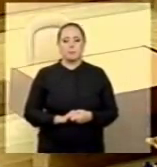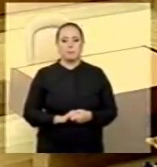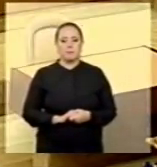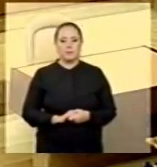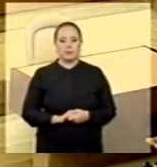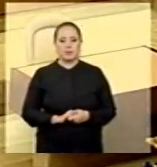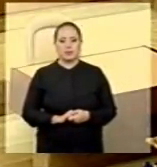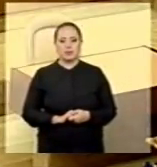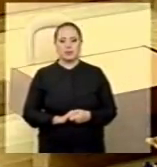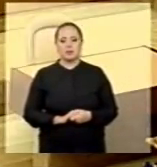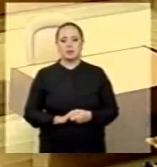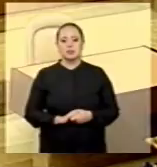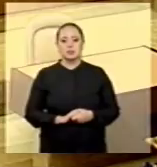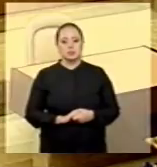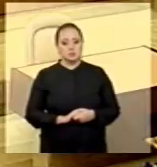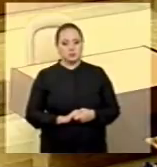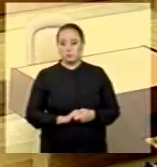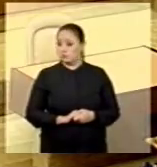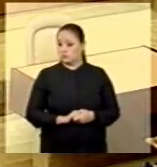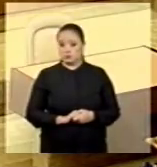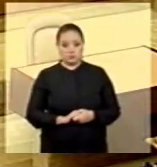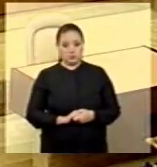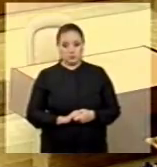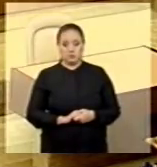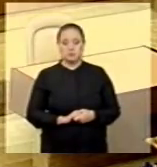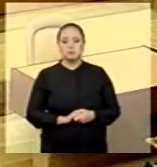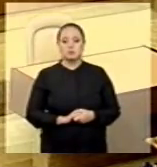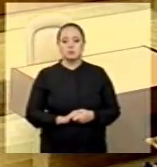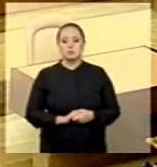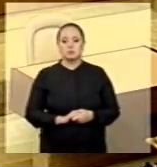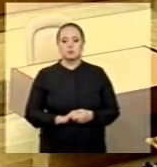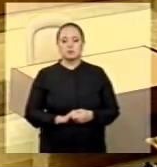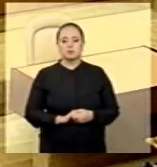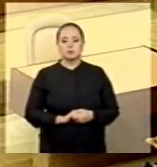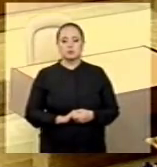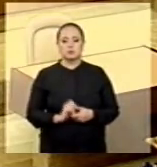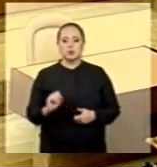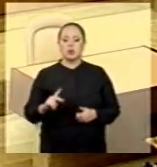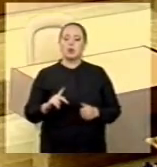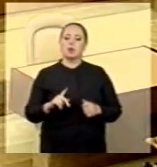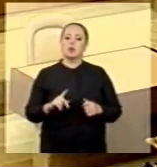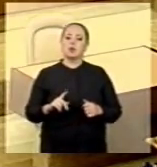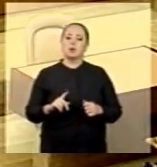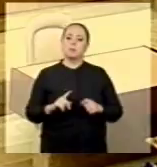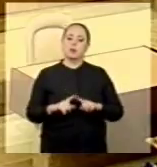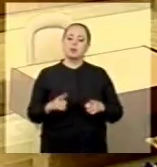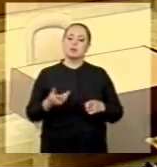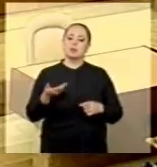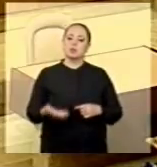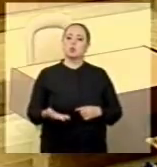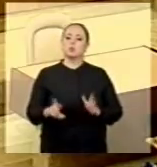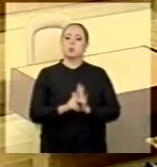Mas esse rol. Não é apenas referente ao Supremo Tribunal Federal, mostra realmente